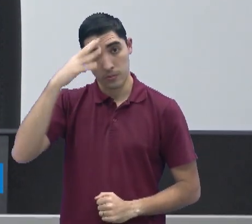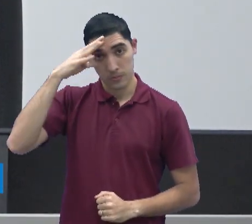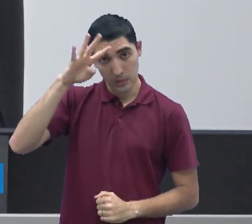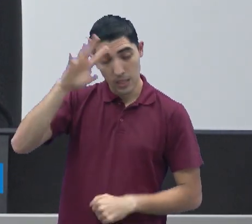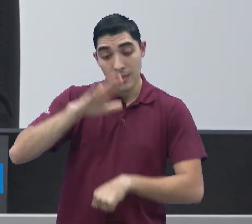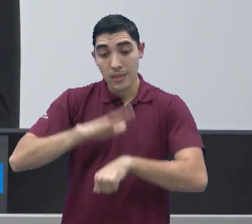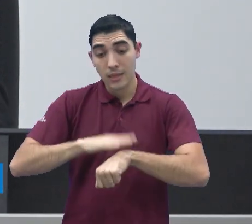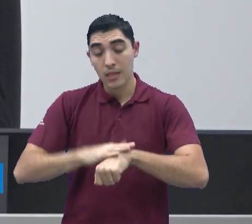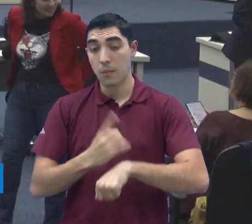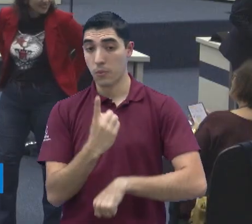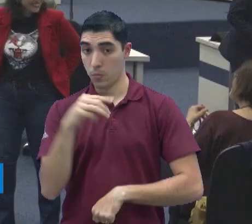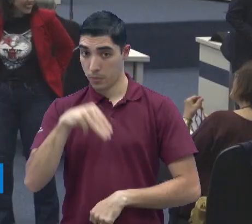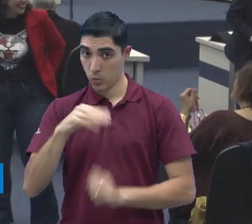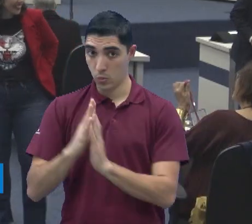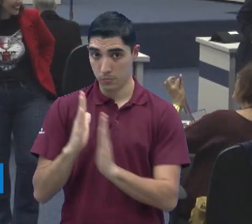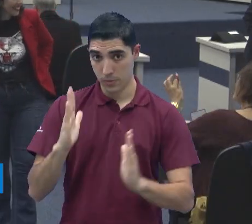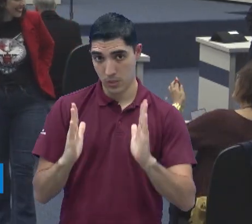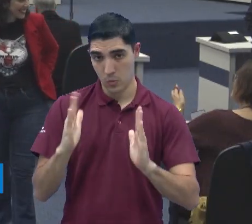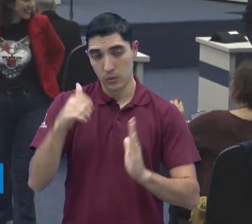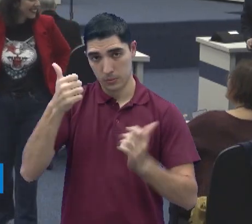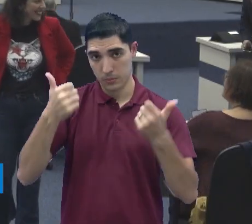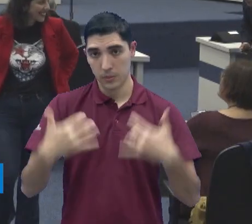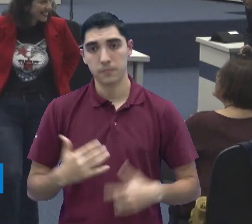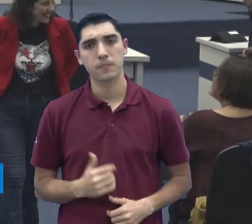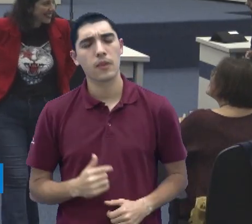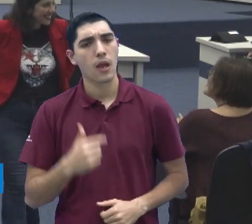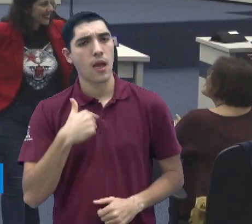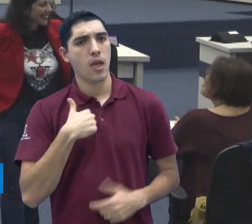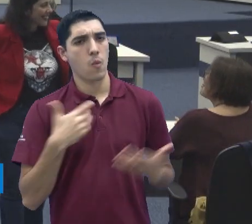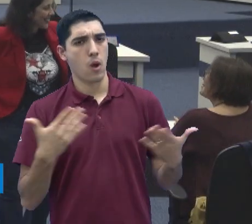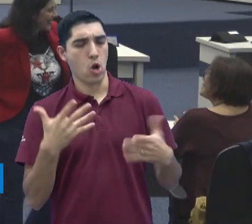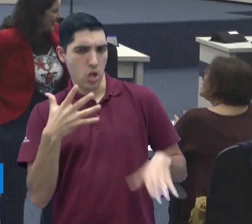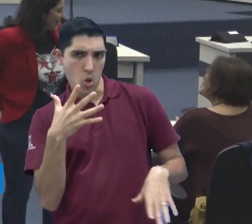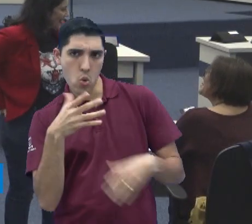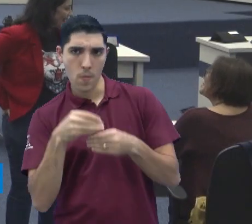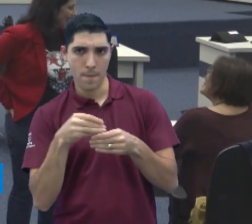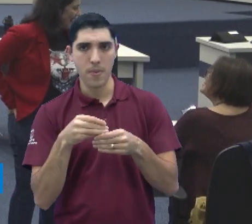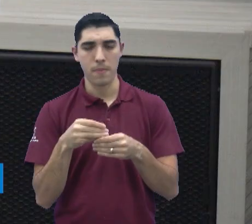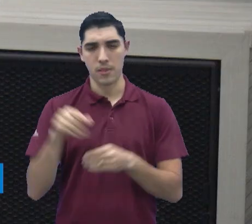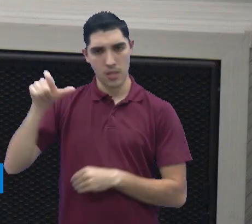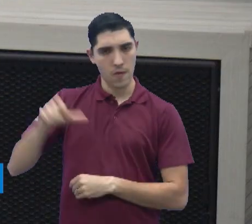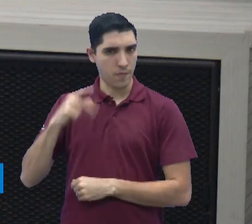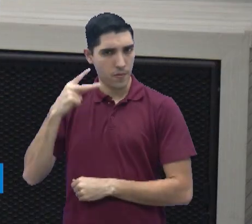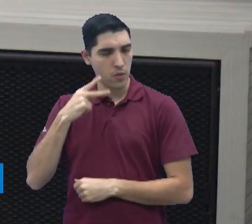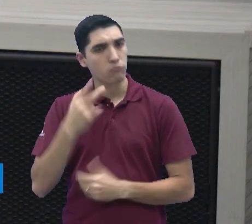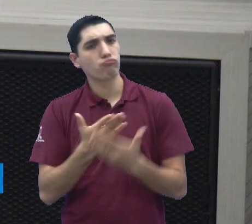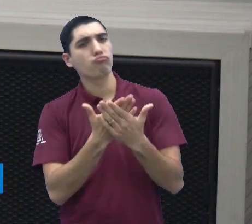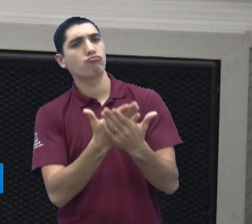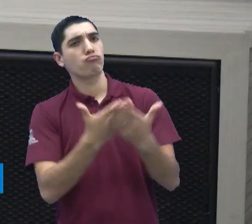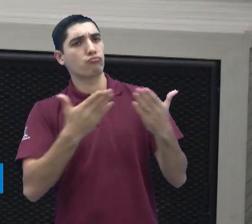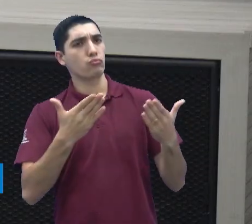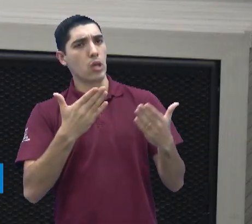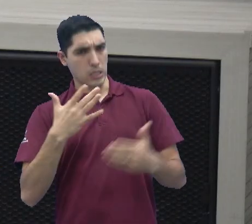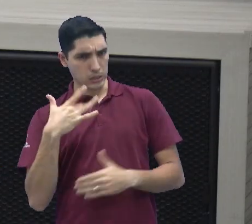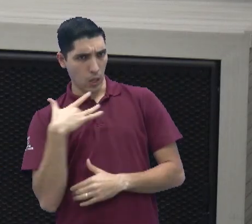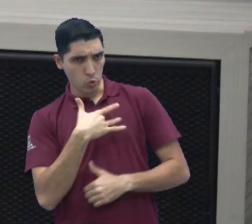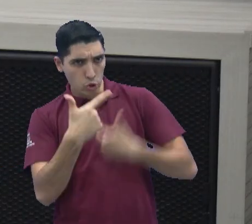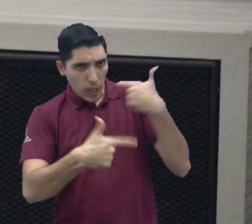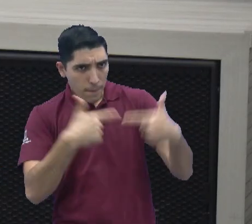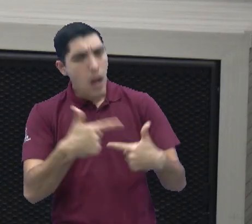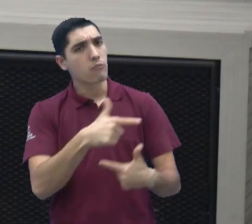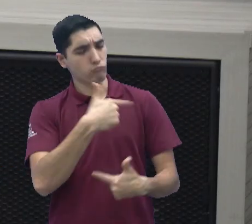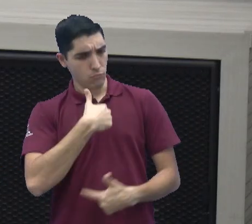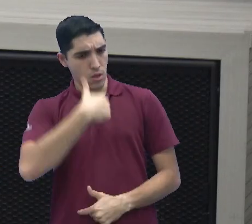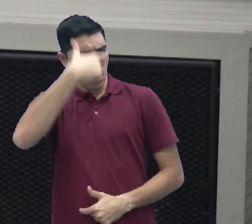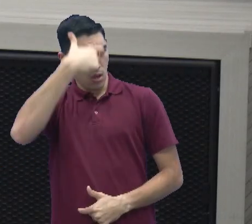minuto, vereador. Presidente, quero fazer quórum aqui a fala do vereador que me antecedeu, e que vocês da saúde podem contar com o meu apoio aqui nesta